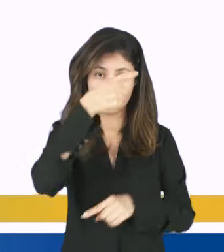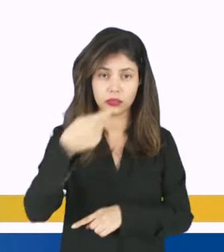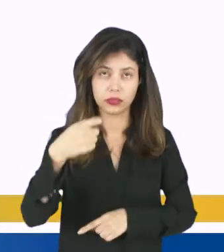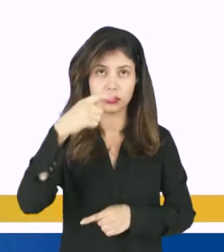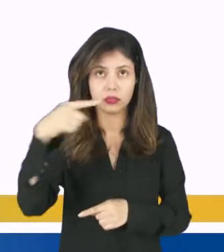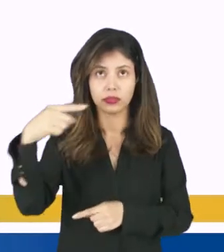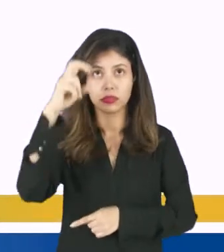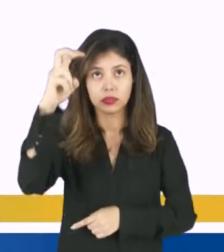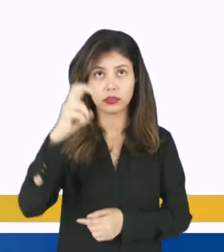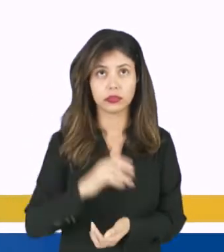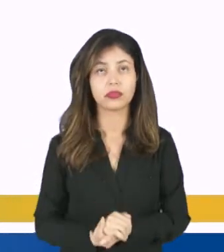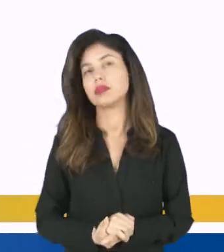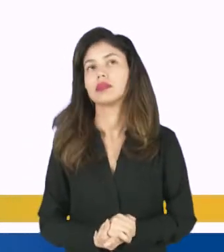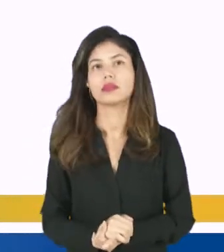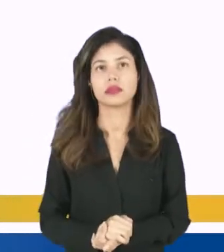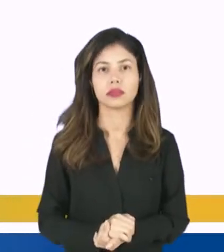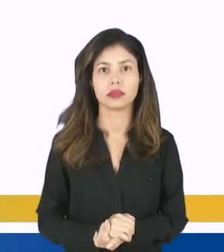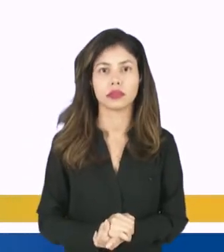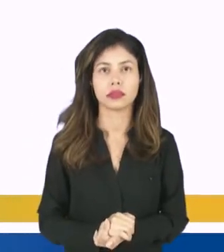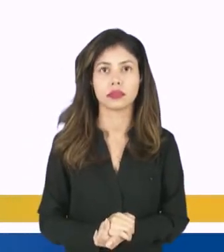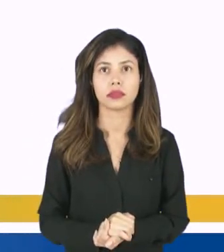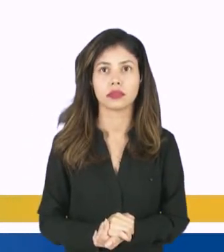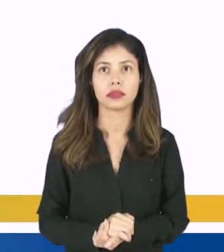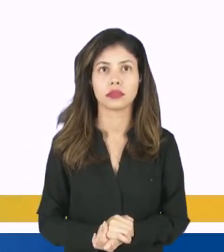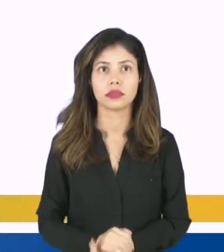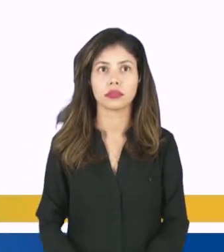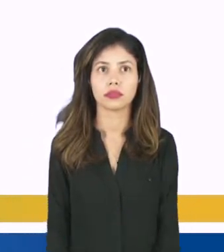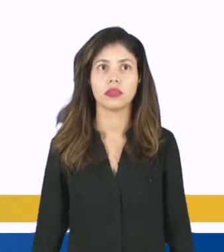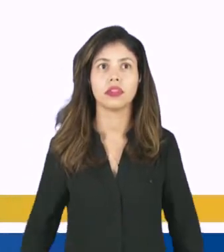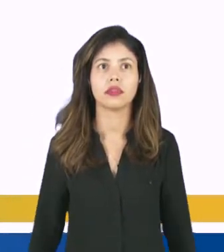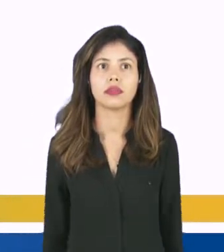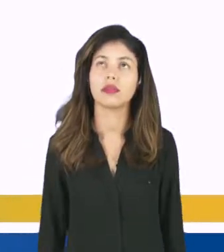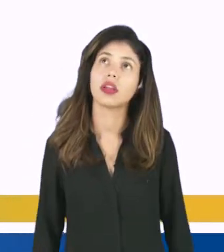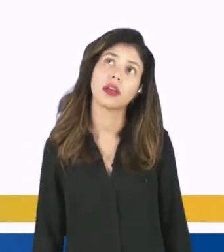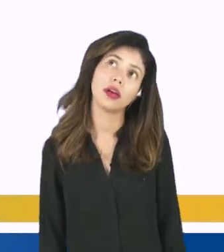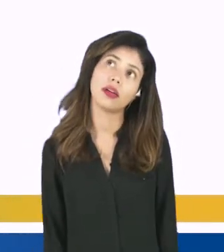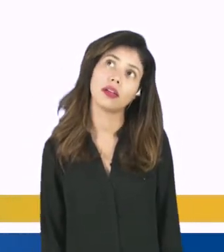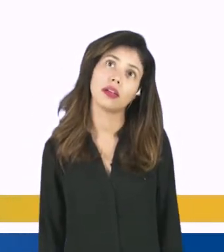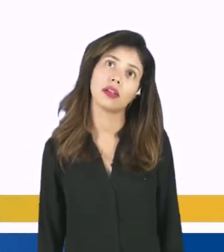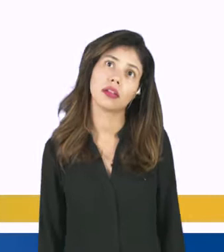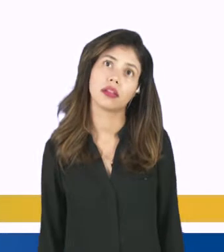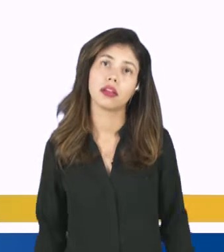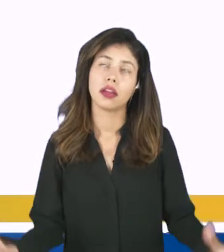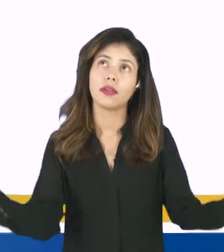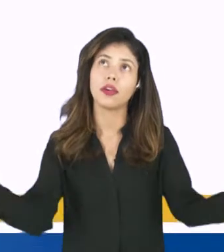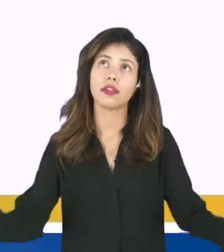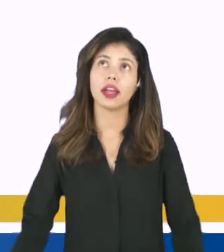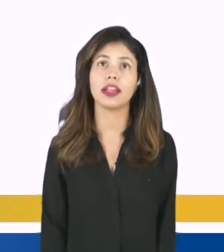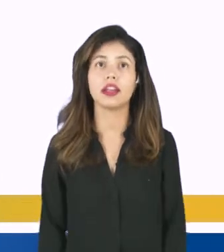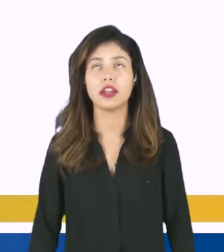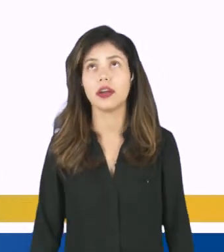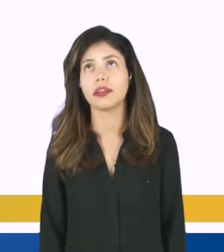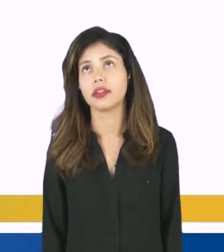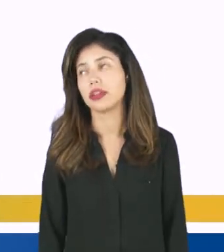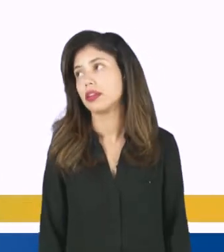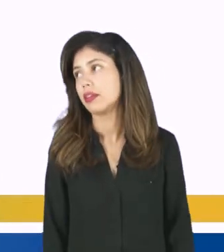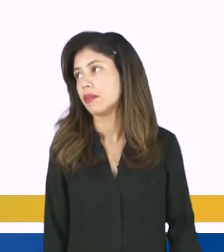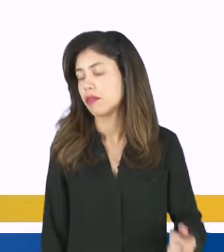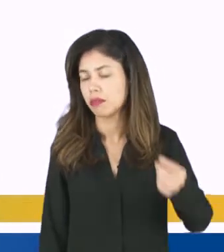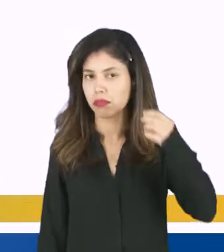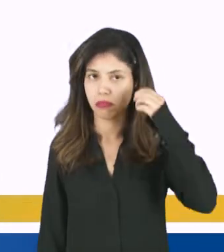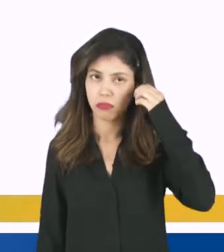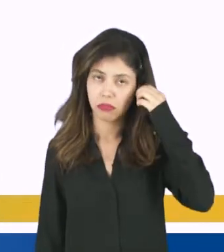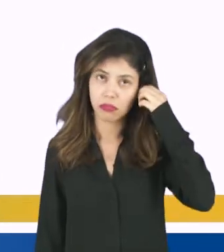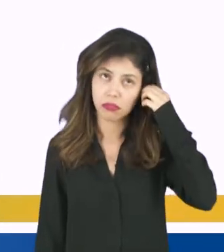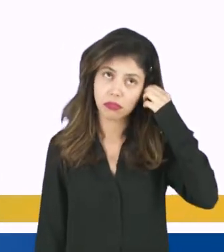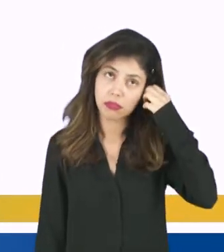5, pelo binômio x menos a. Então vamos proceder utilizando lá